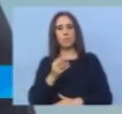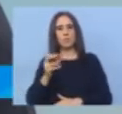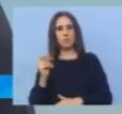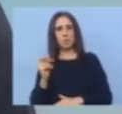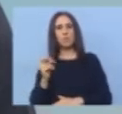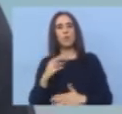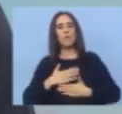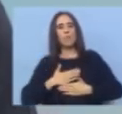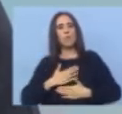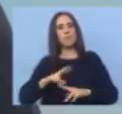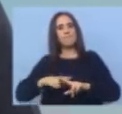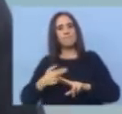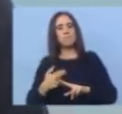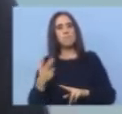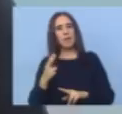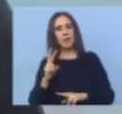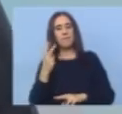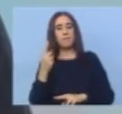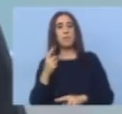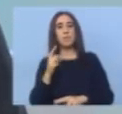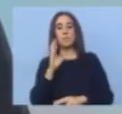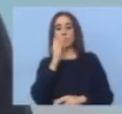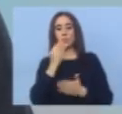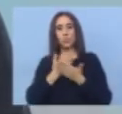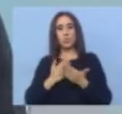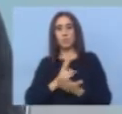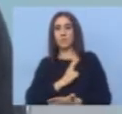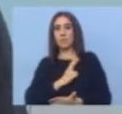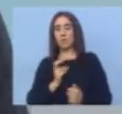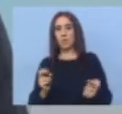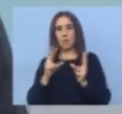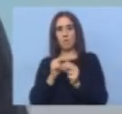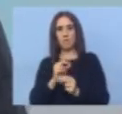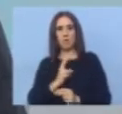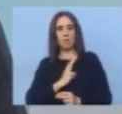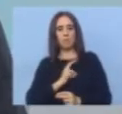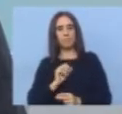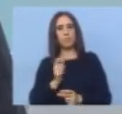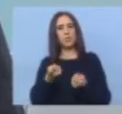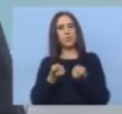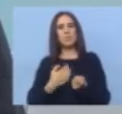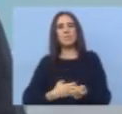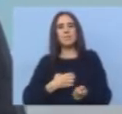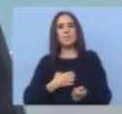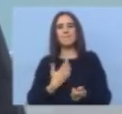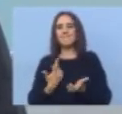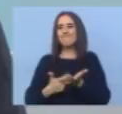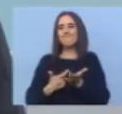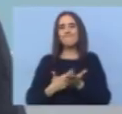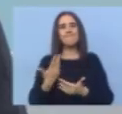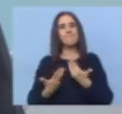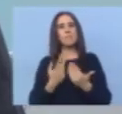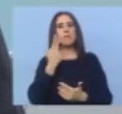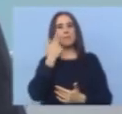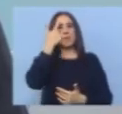vontade de um estudante universitário da Nova, da Faculdade de Gestão, em que sentia que lhe faltava alguma coisa na